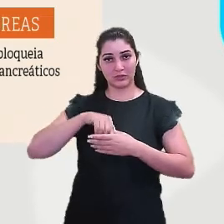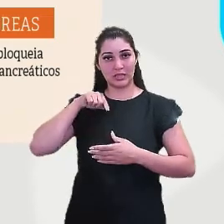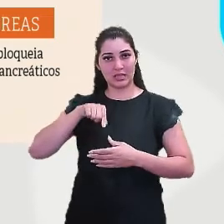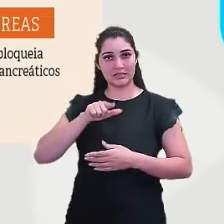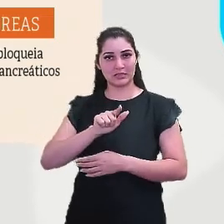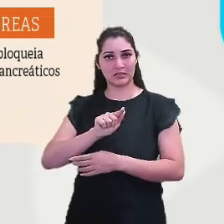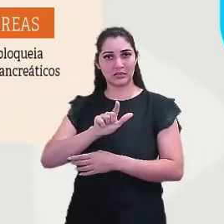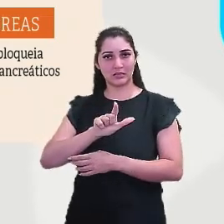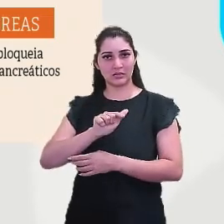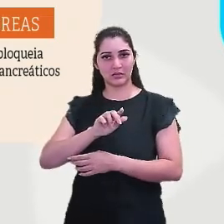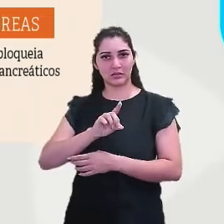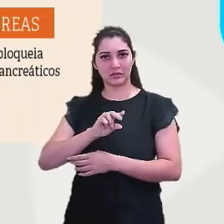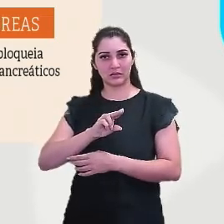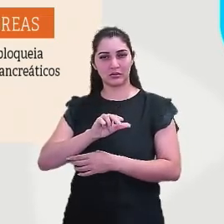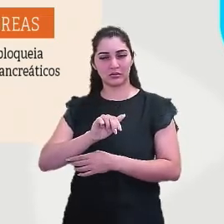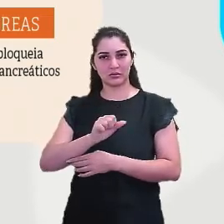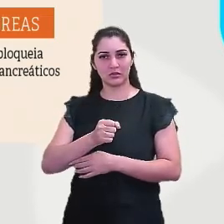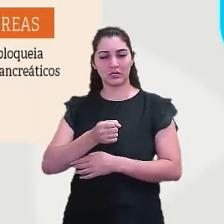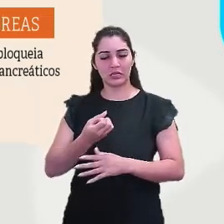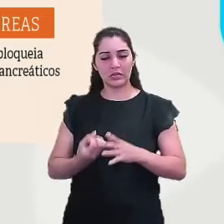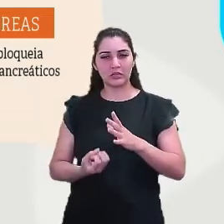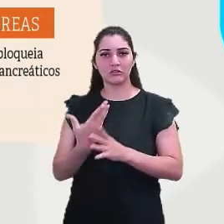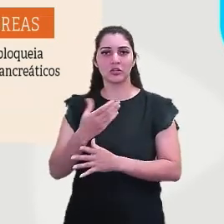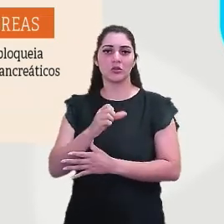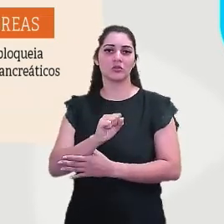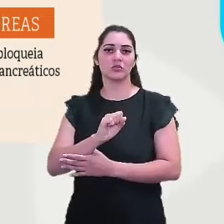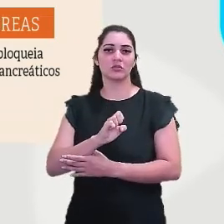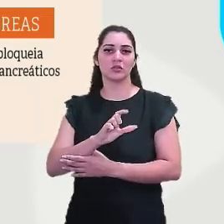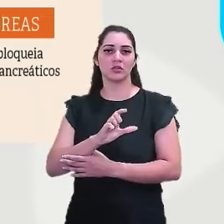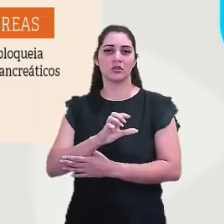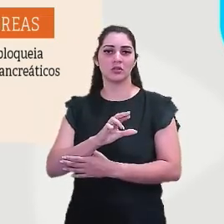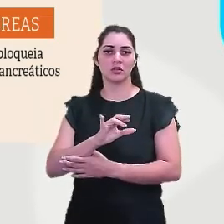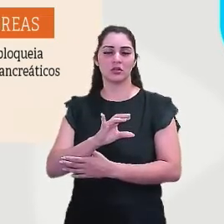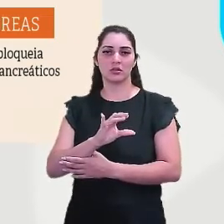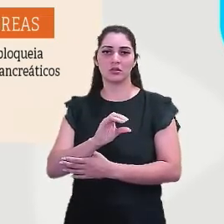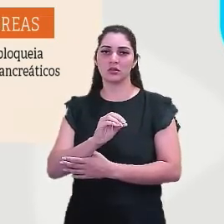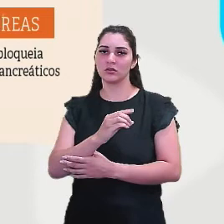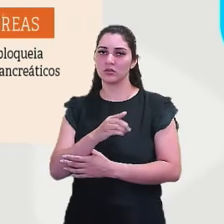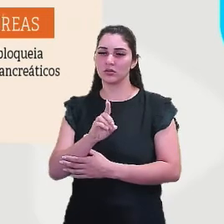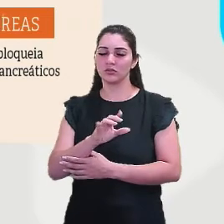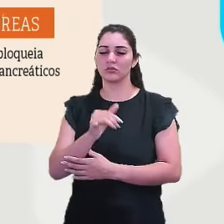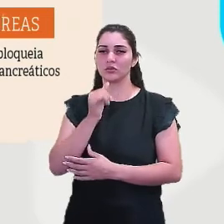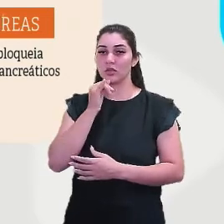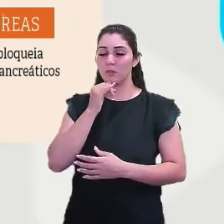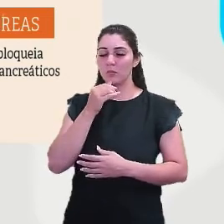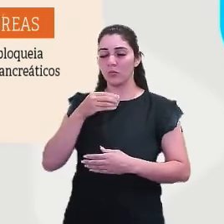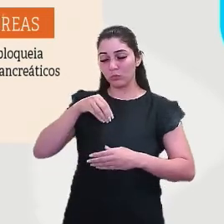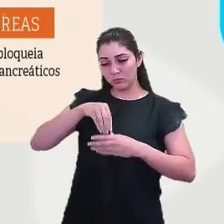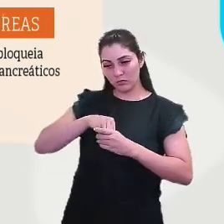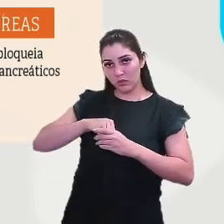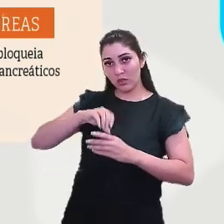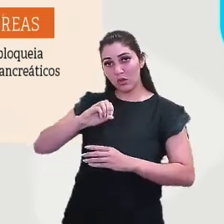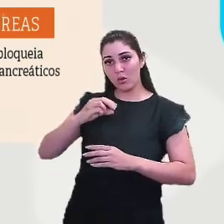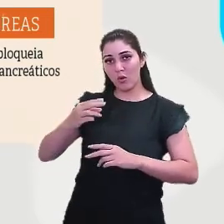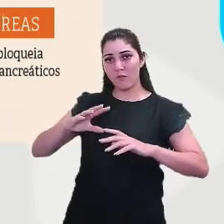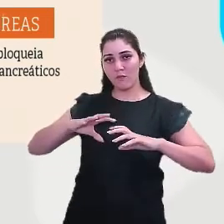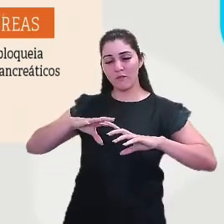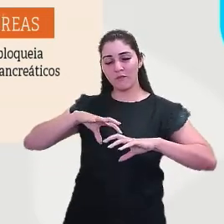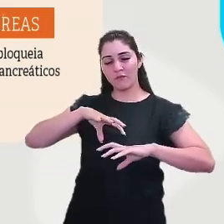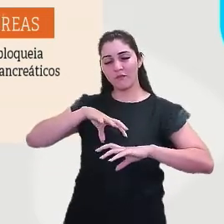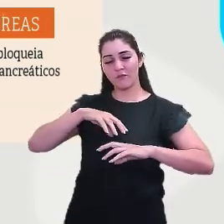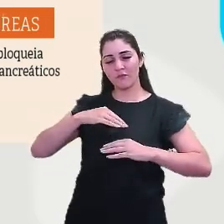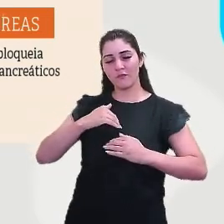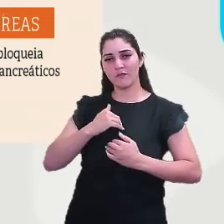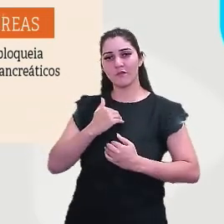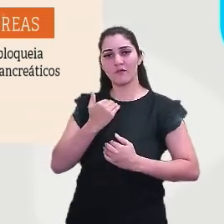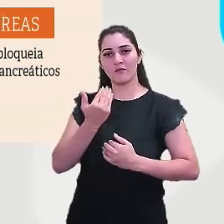por produzir secreções, tá? Liberado para a cavidade interna ou para fora do corpo. Os pacientes diagnosticados